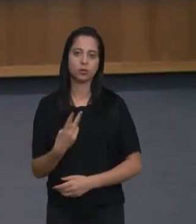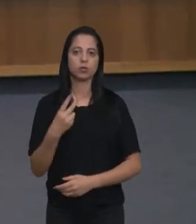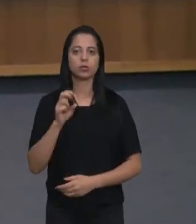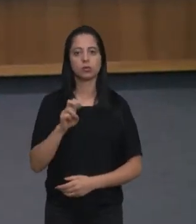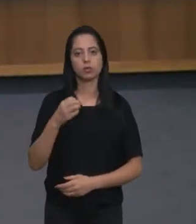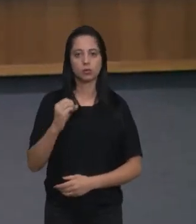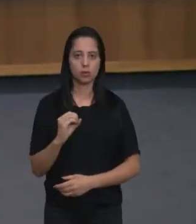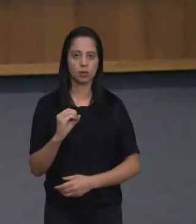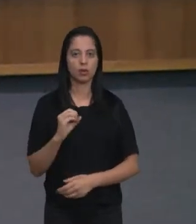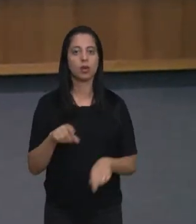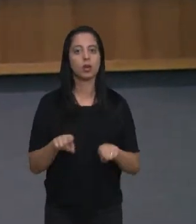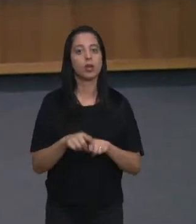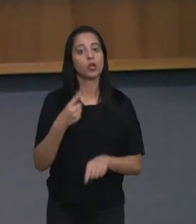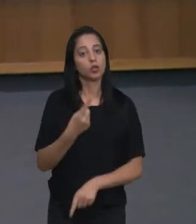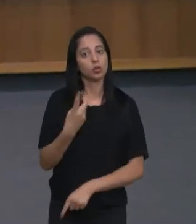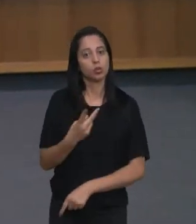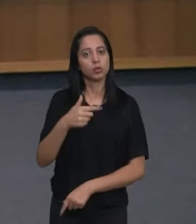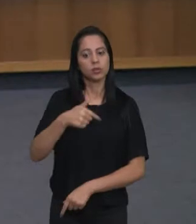11250/21,